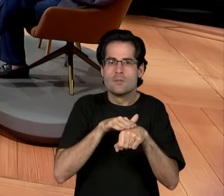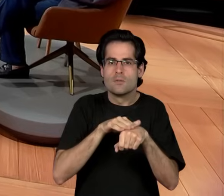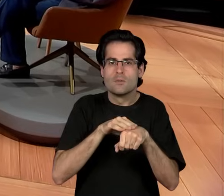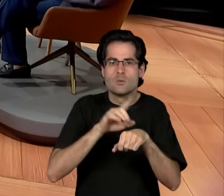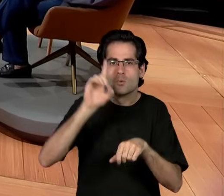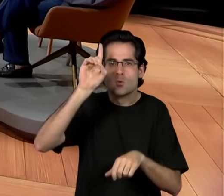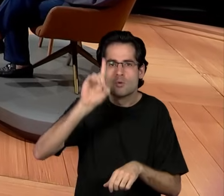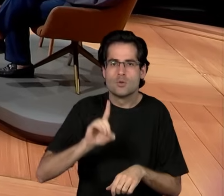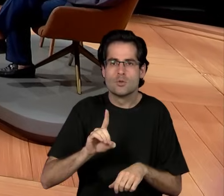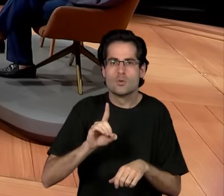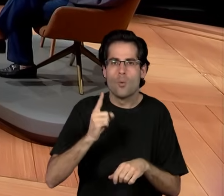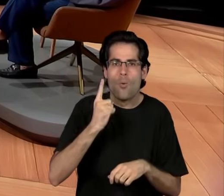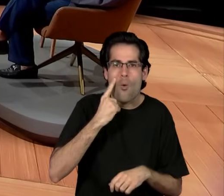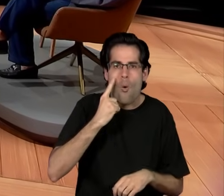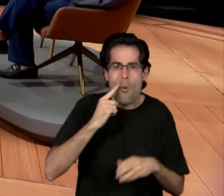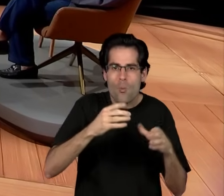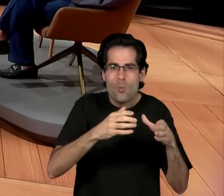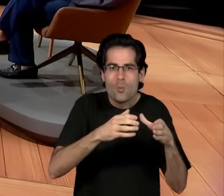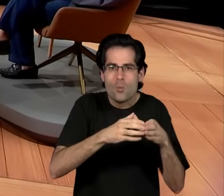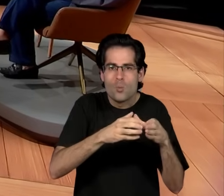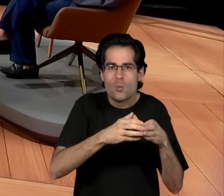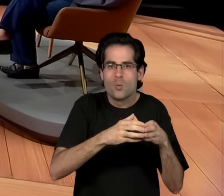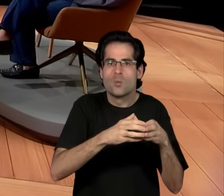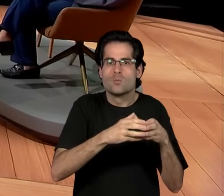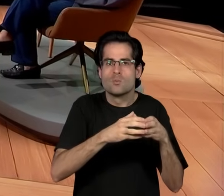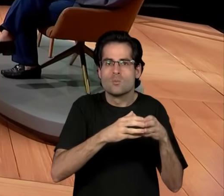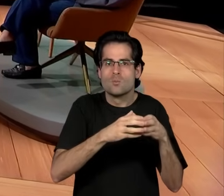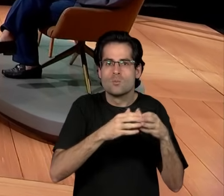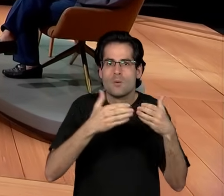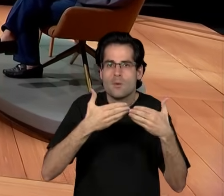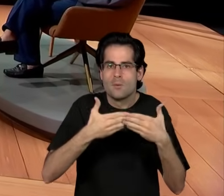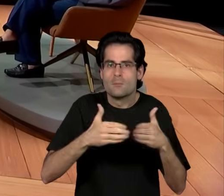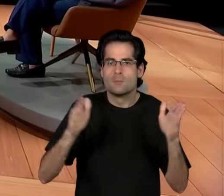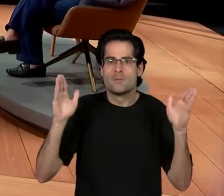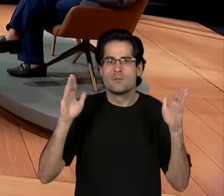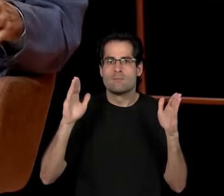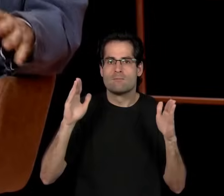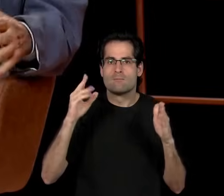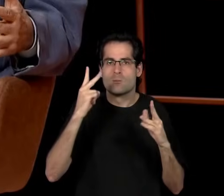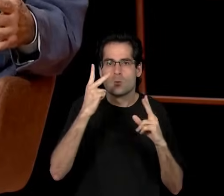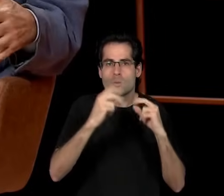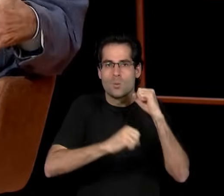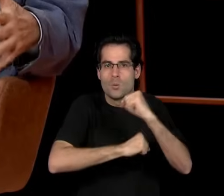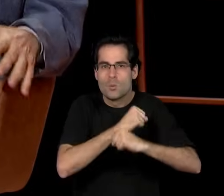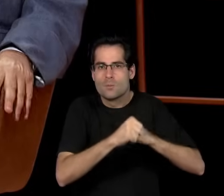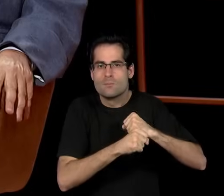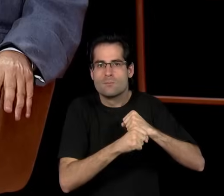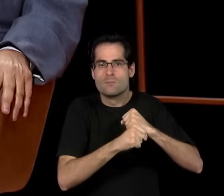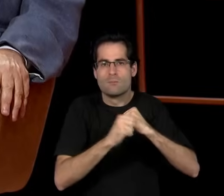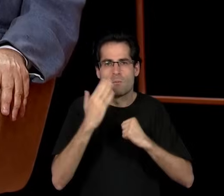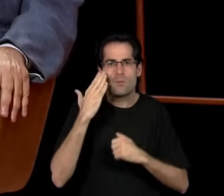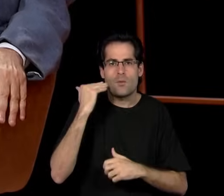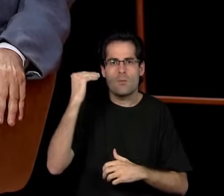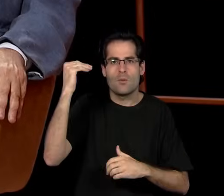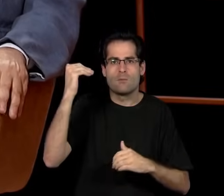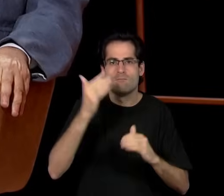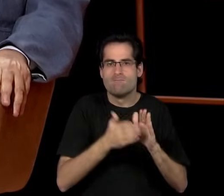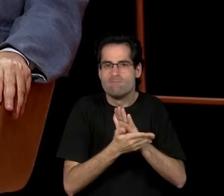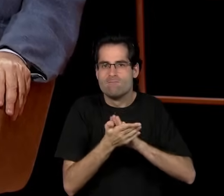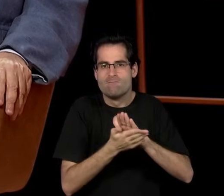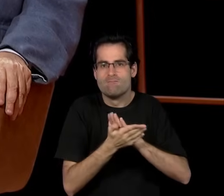banda aqui? Olha, lançamos esse disco faz 2 anos, não aconteceu nada, a gente já investiu o que tinha que